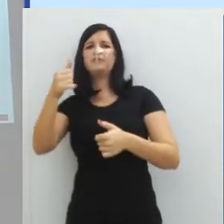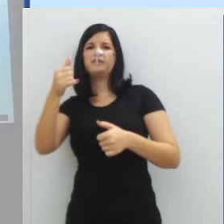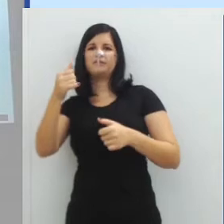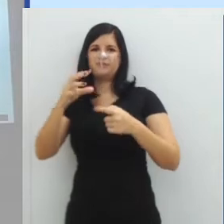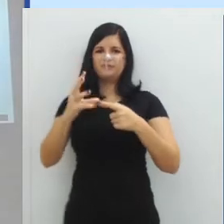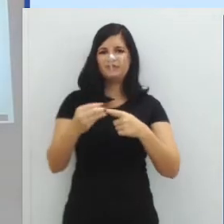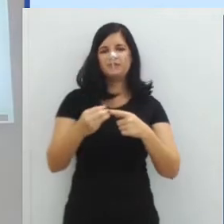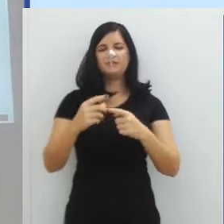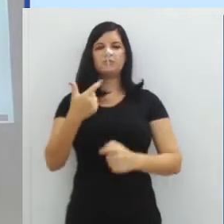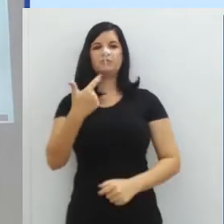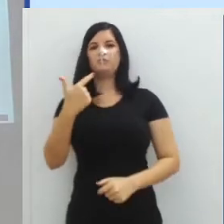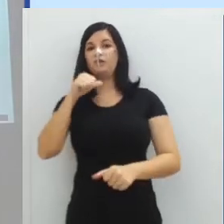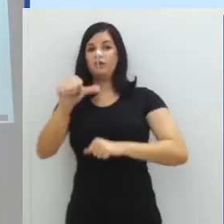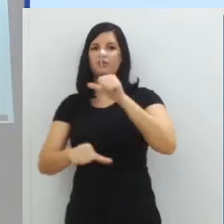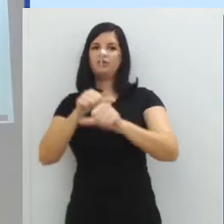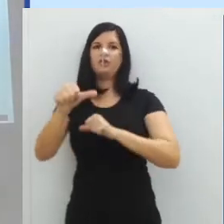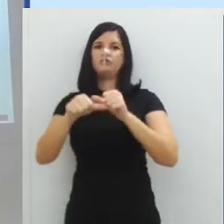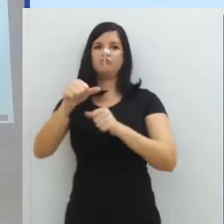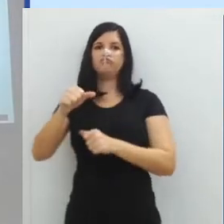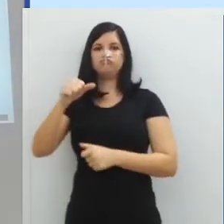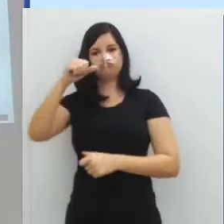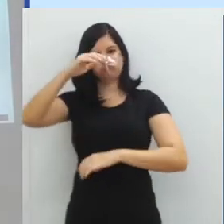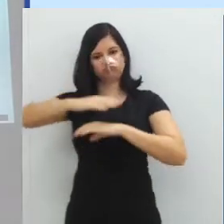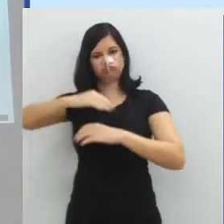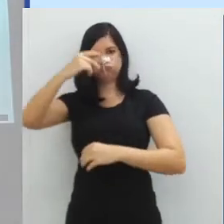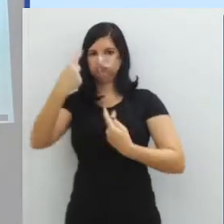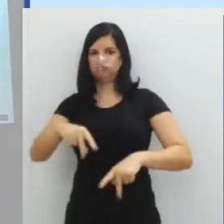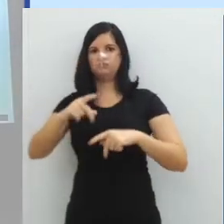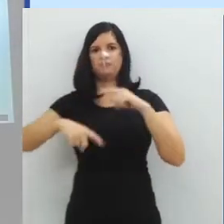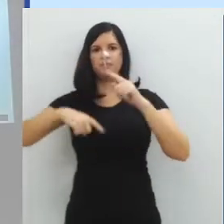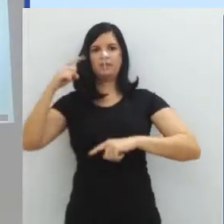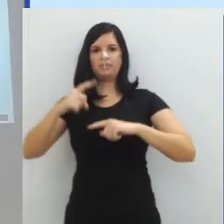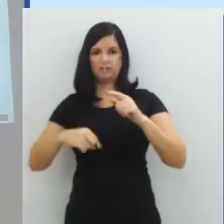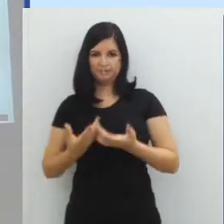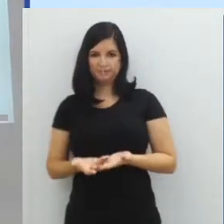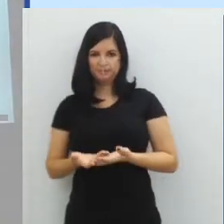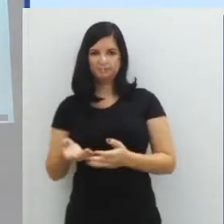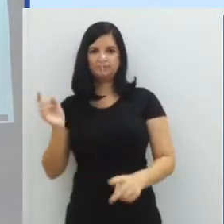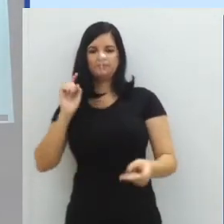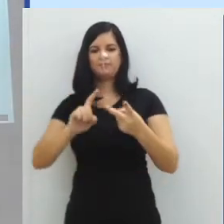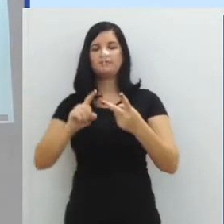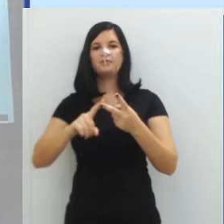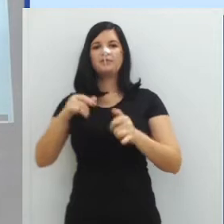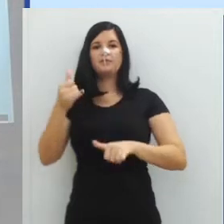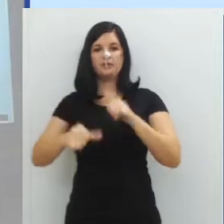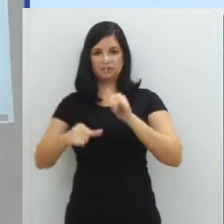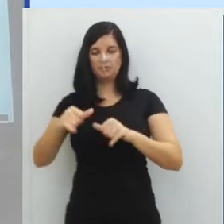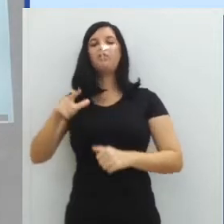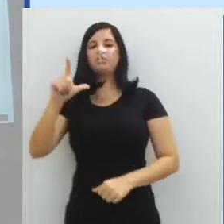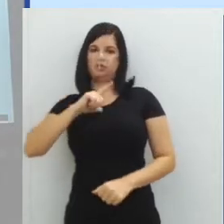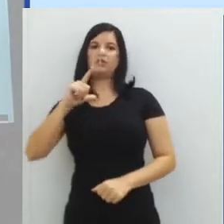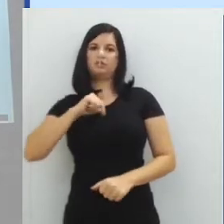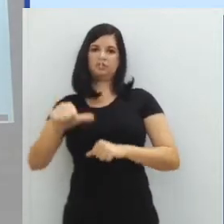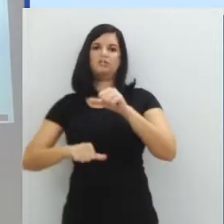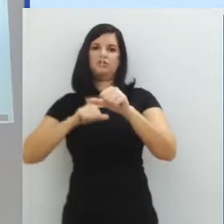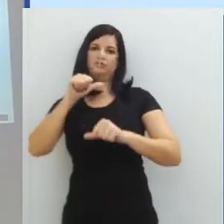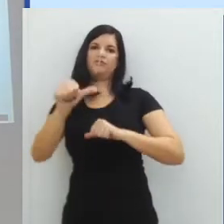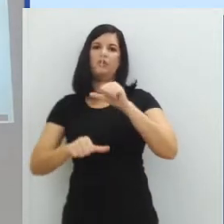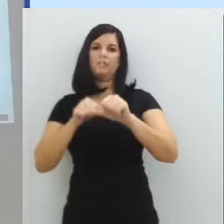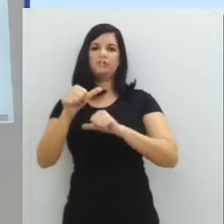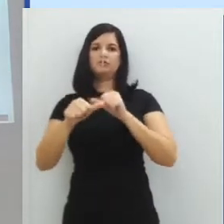há alteração na composição da matéria. E as transformações químicas é quando há uma transformação